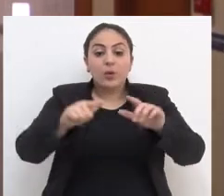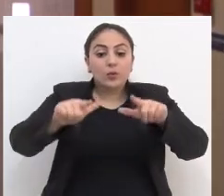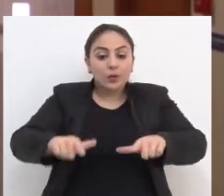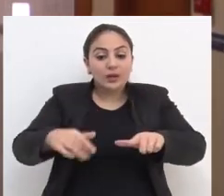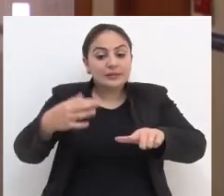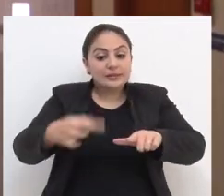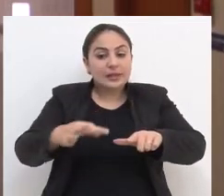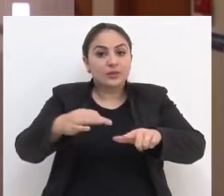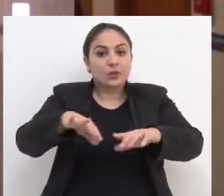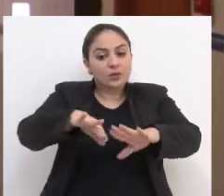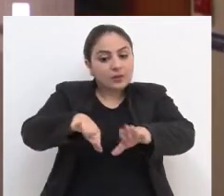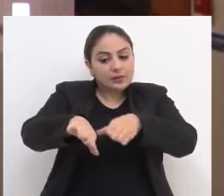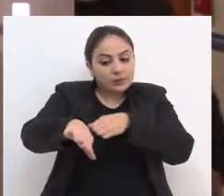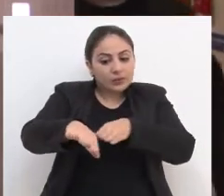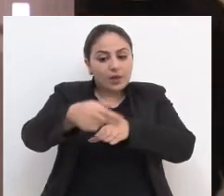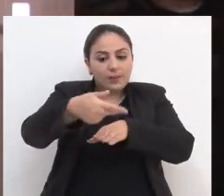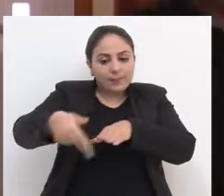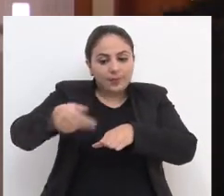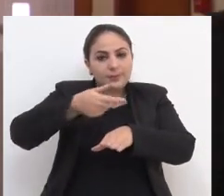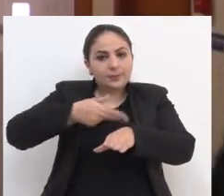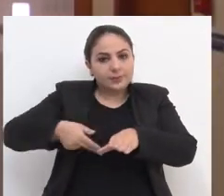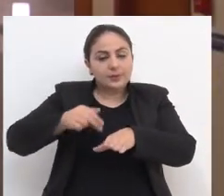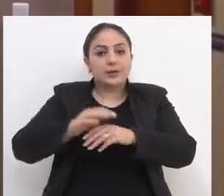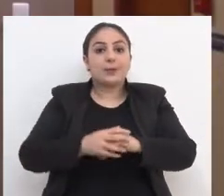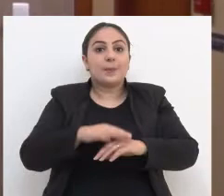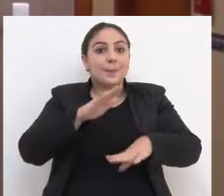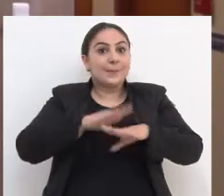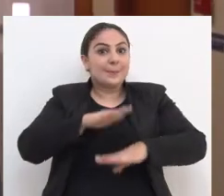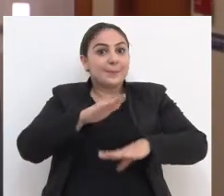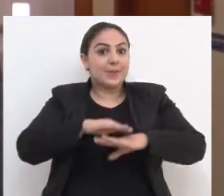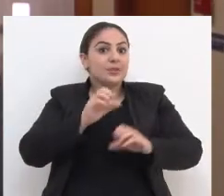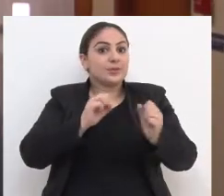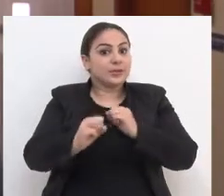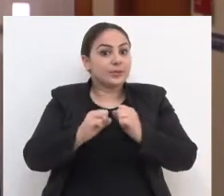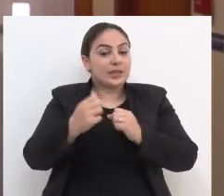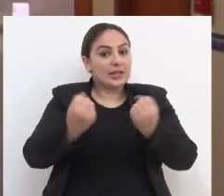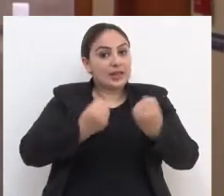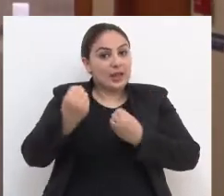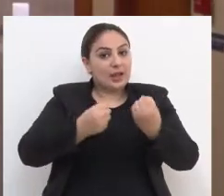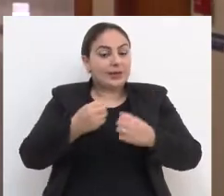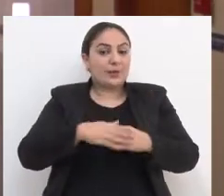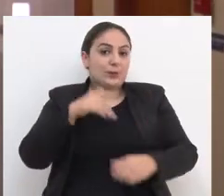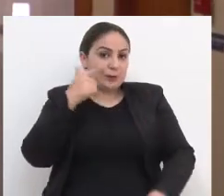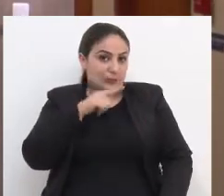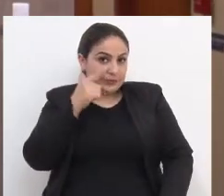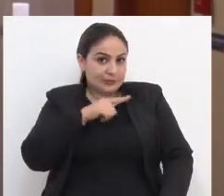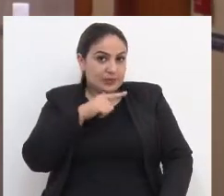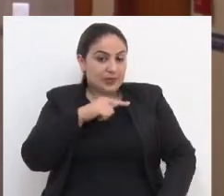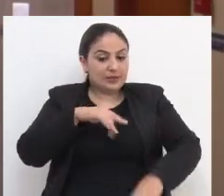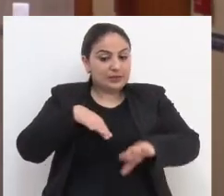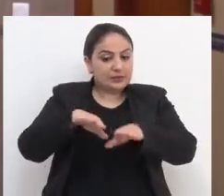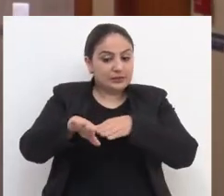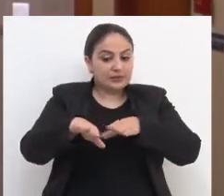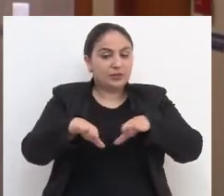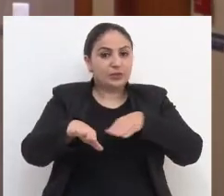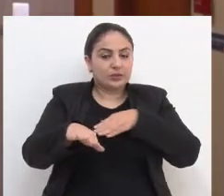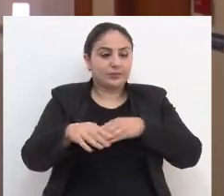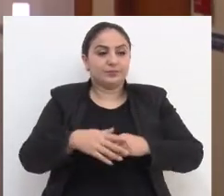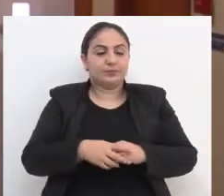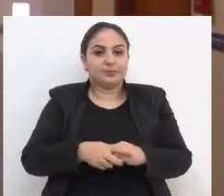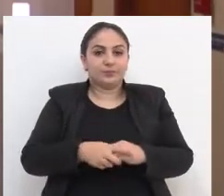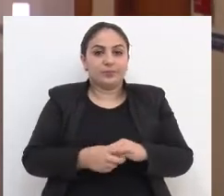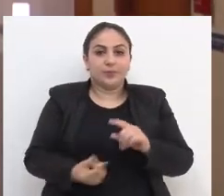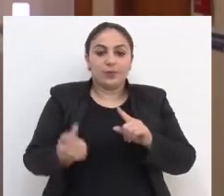esse estacionamento, que possibilita também o maior número de veículos, né, estacionados para aqueles